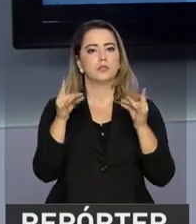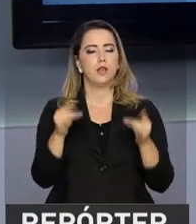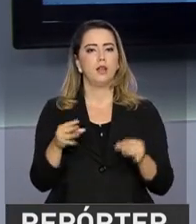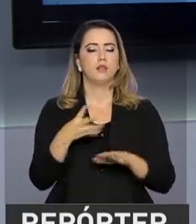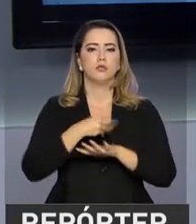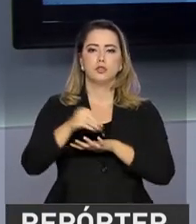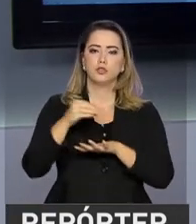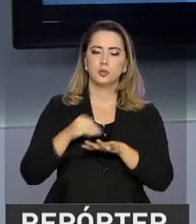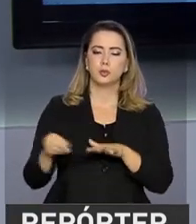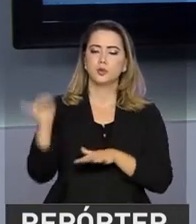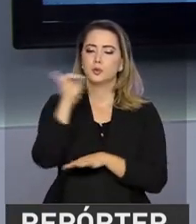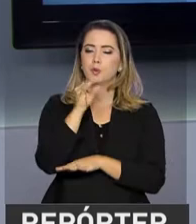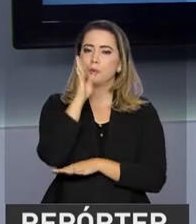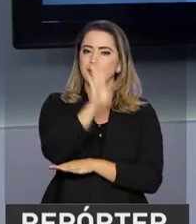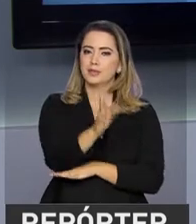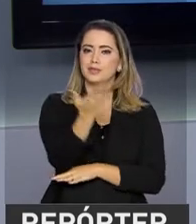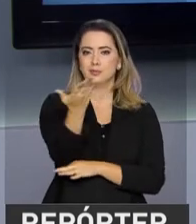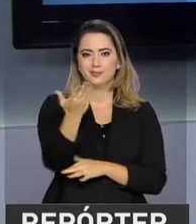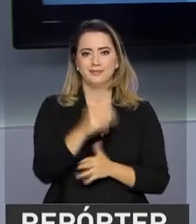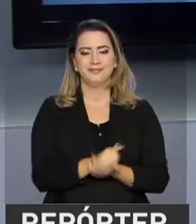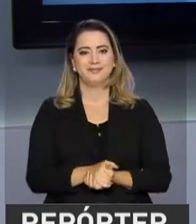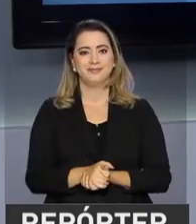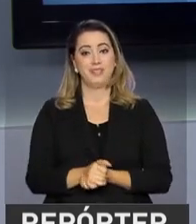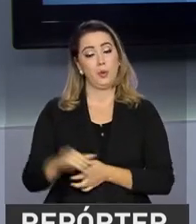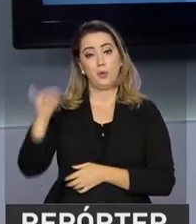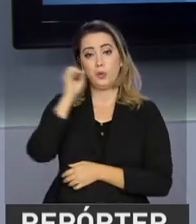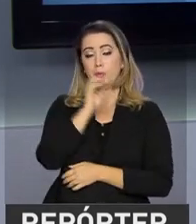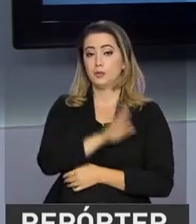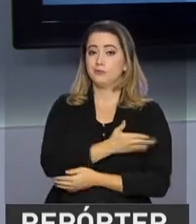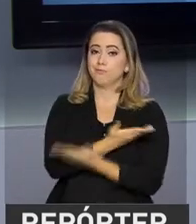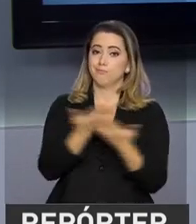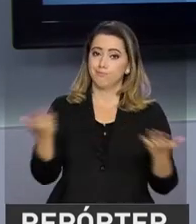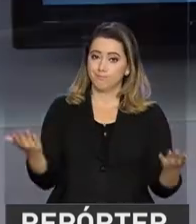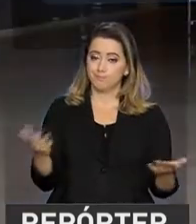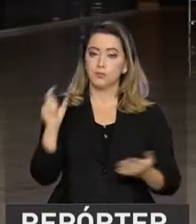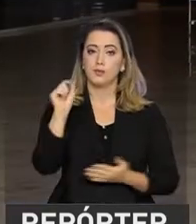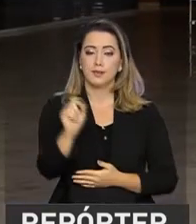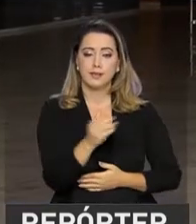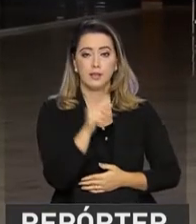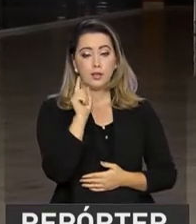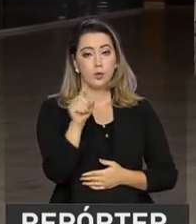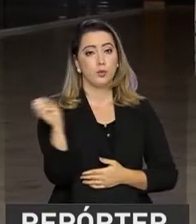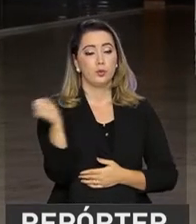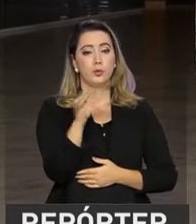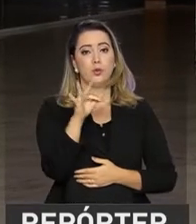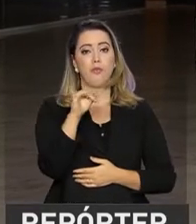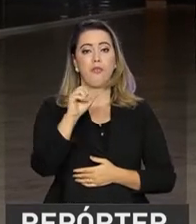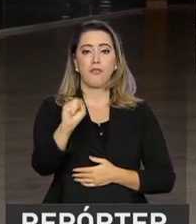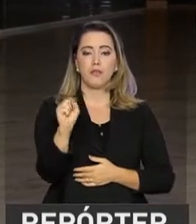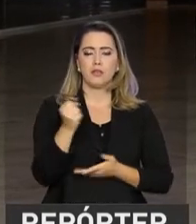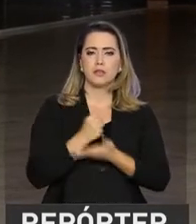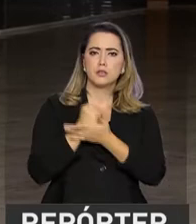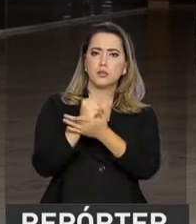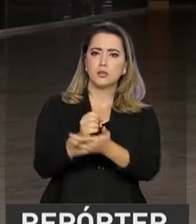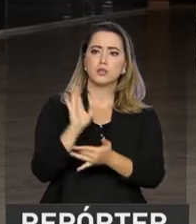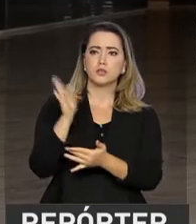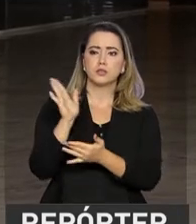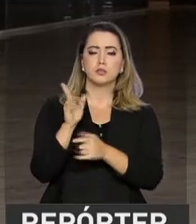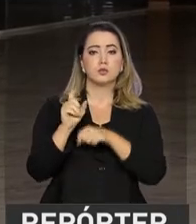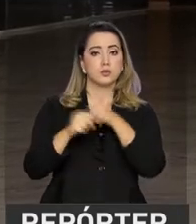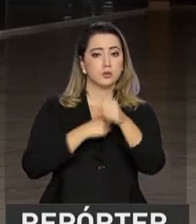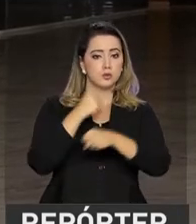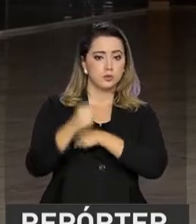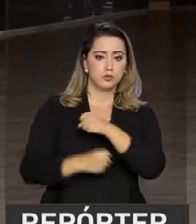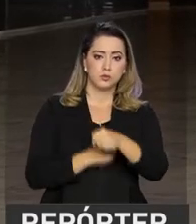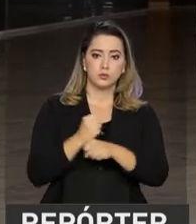gente o a blue boa tarde pra você total de roberto boa tarde a todos é isso mesmo o novo fies vai oferecer já a partir do ano